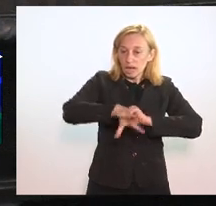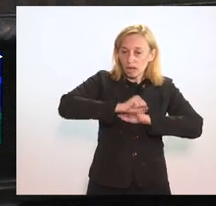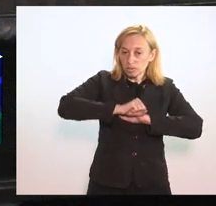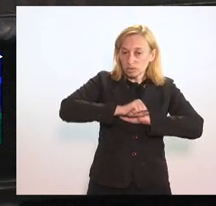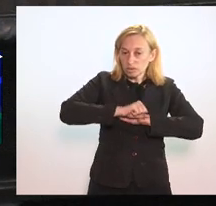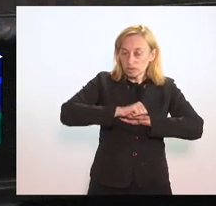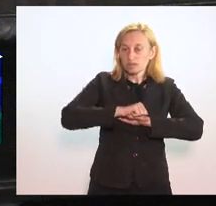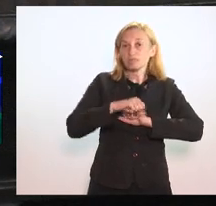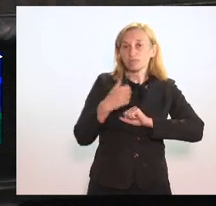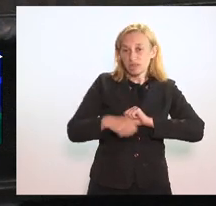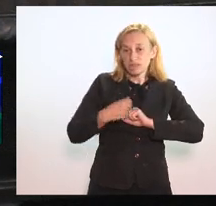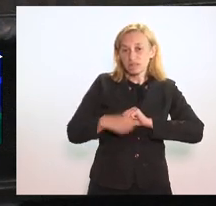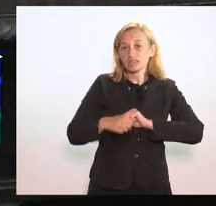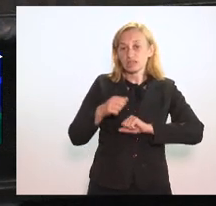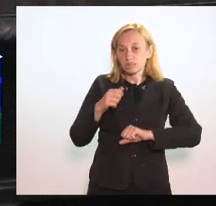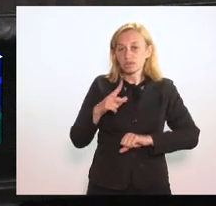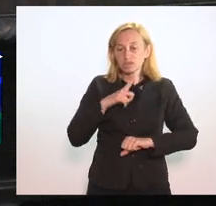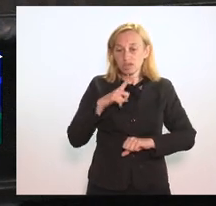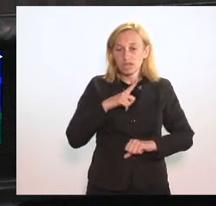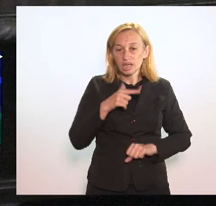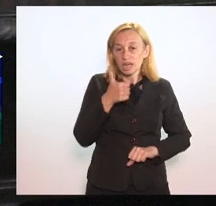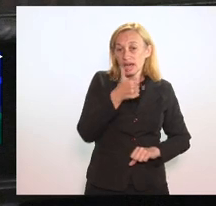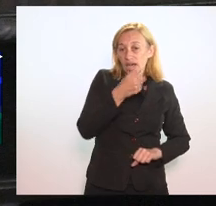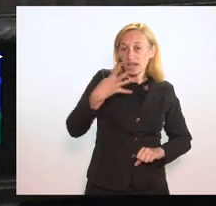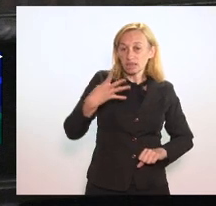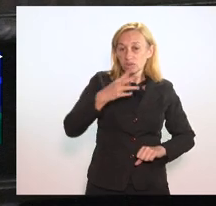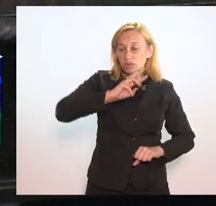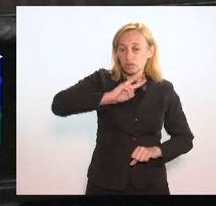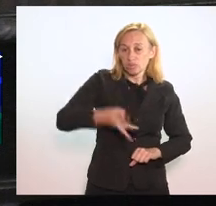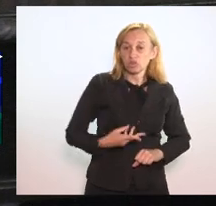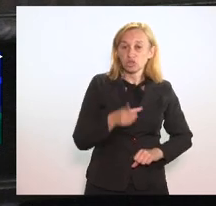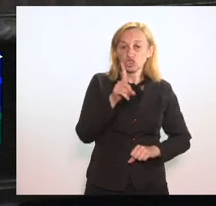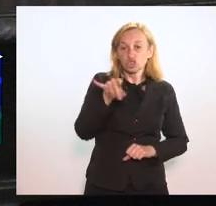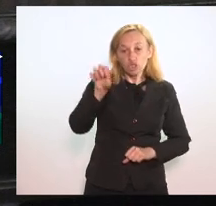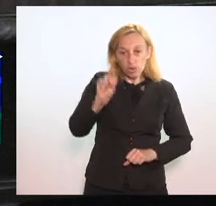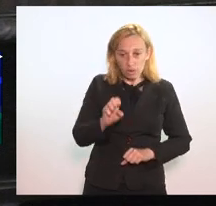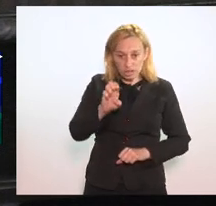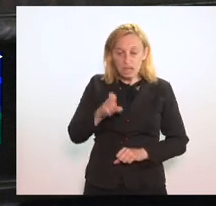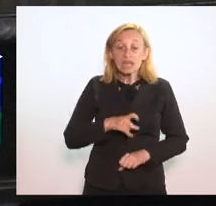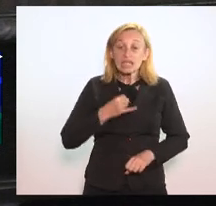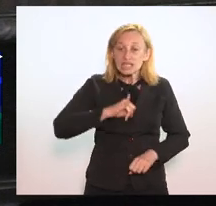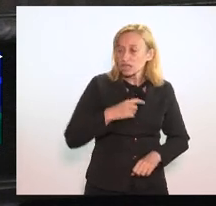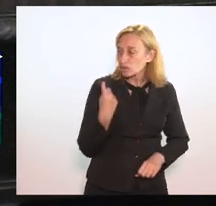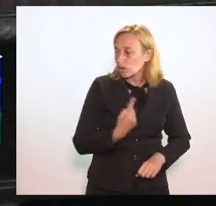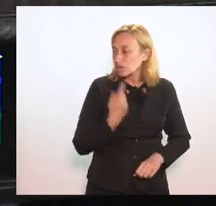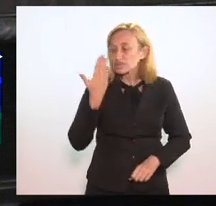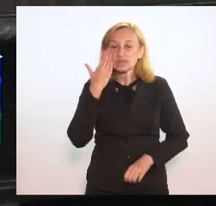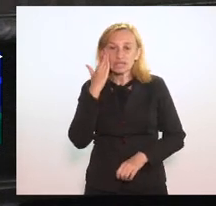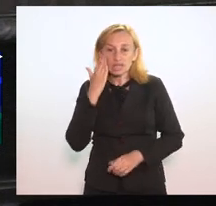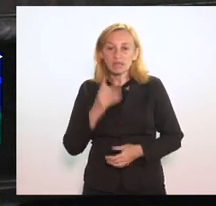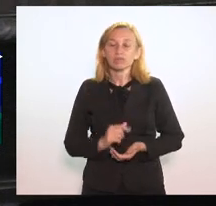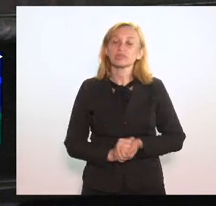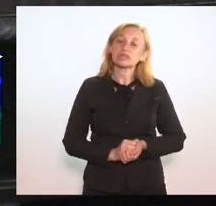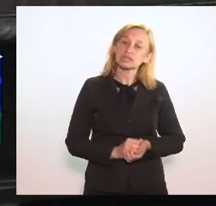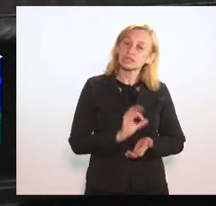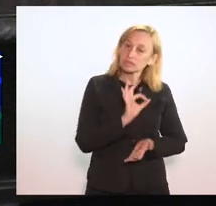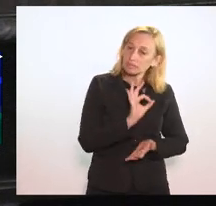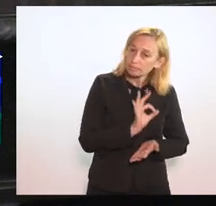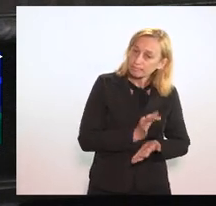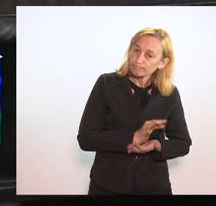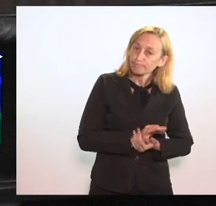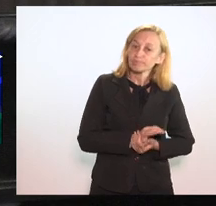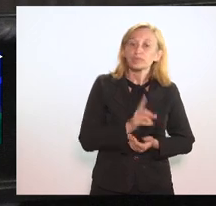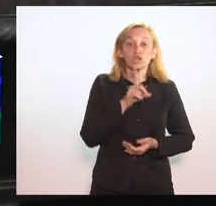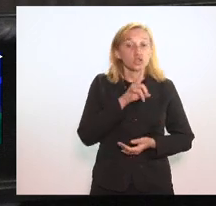teremos que ter 14 melhor de doses esse nós entendemos né que lamentavelmente